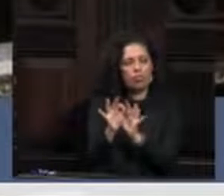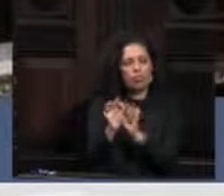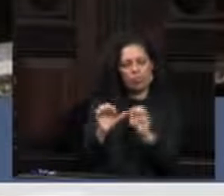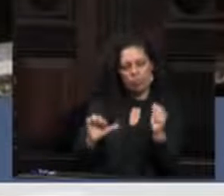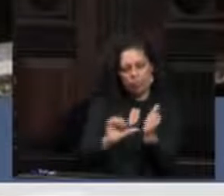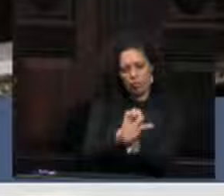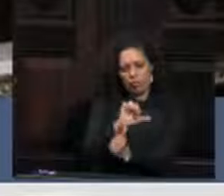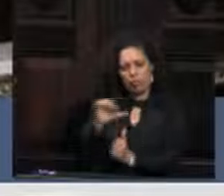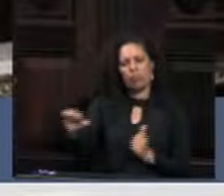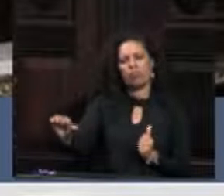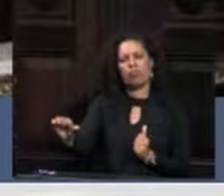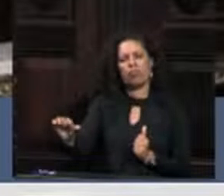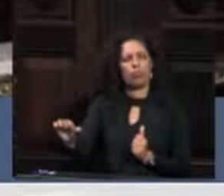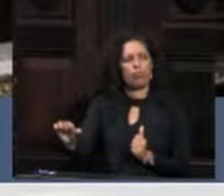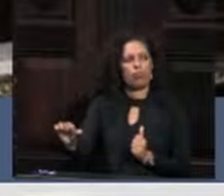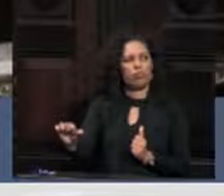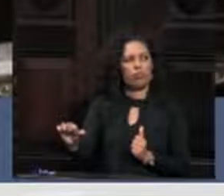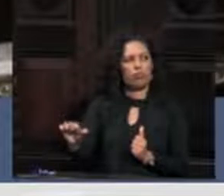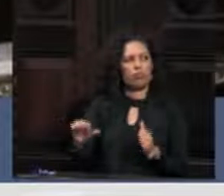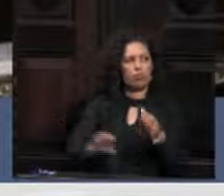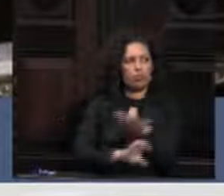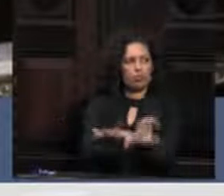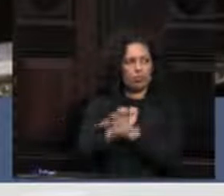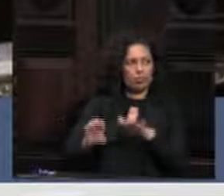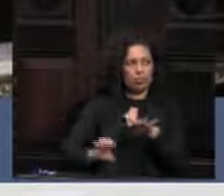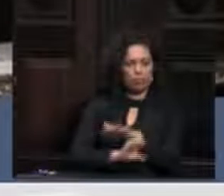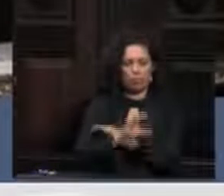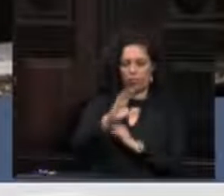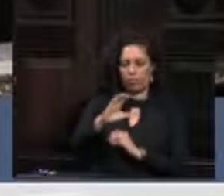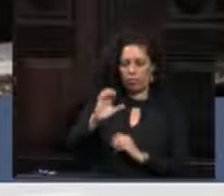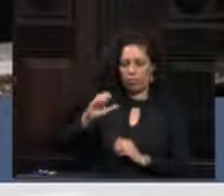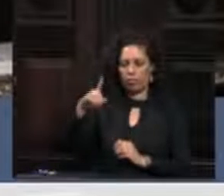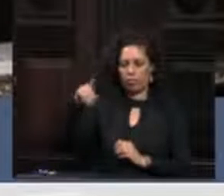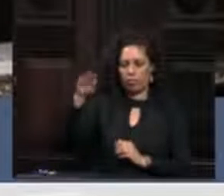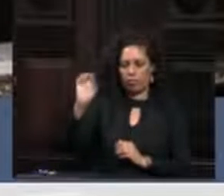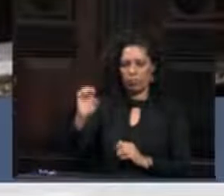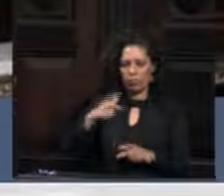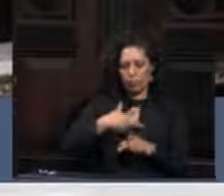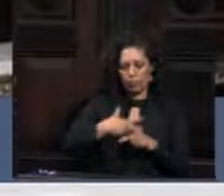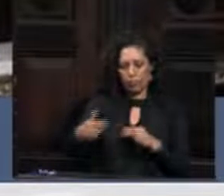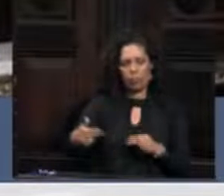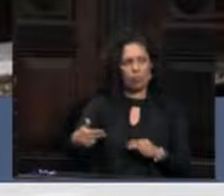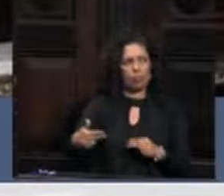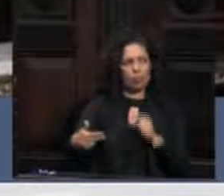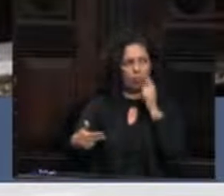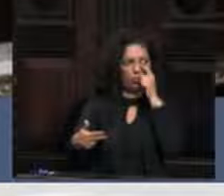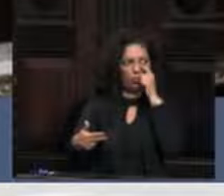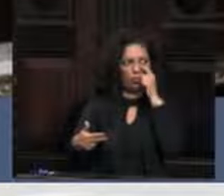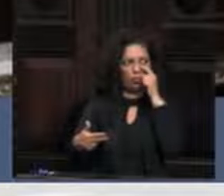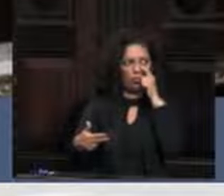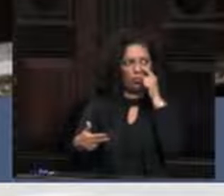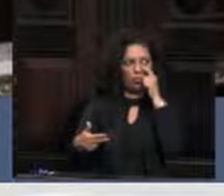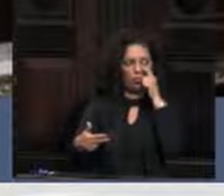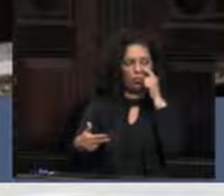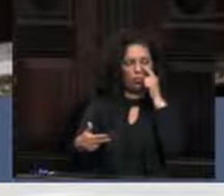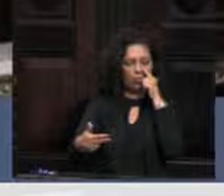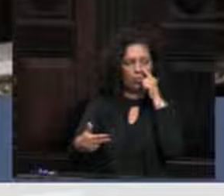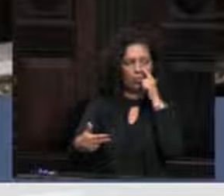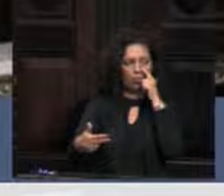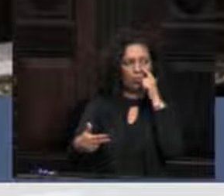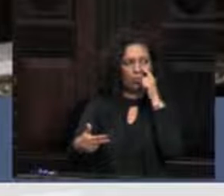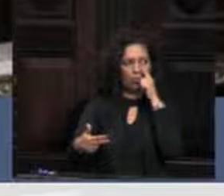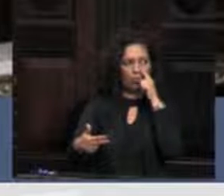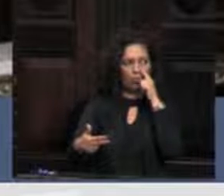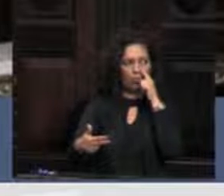garantia. A SEDAI foi vitoriosa numa ação contra a União sobre recolhimento de imposto de renda,